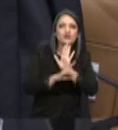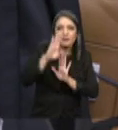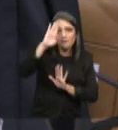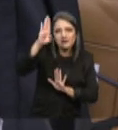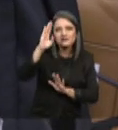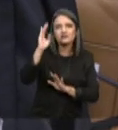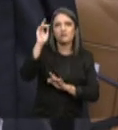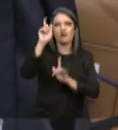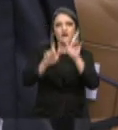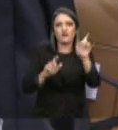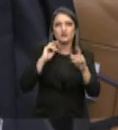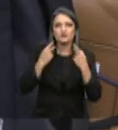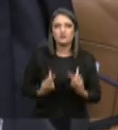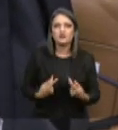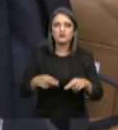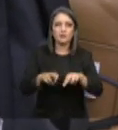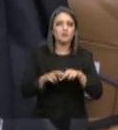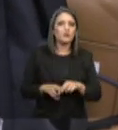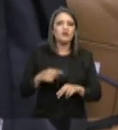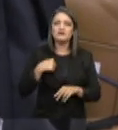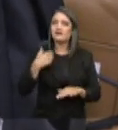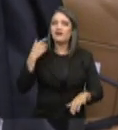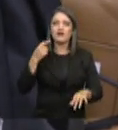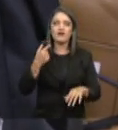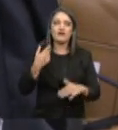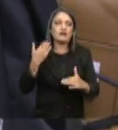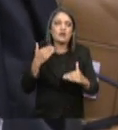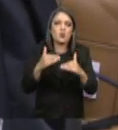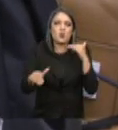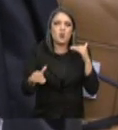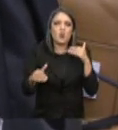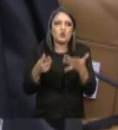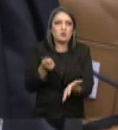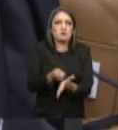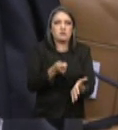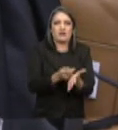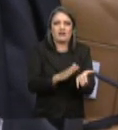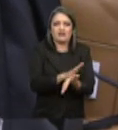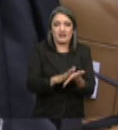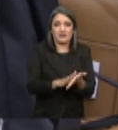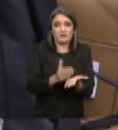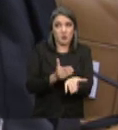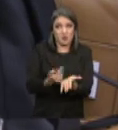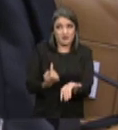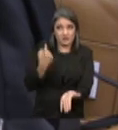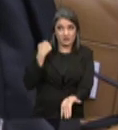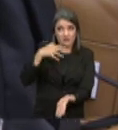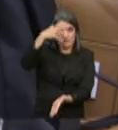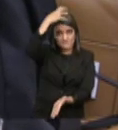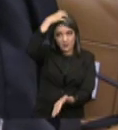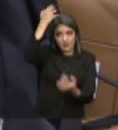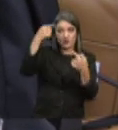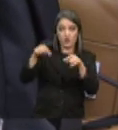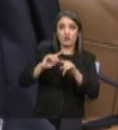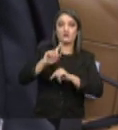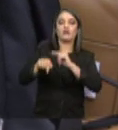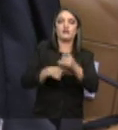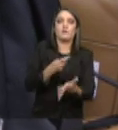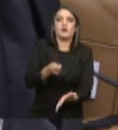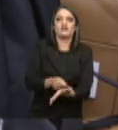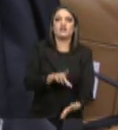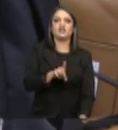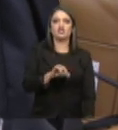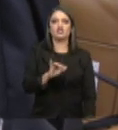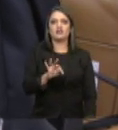opôs a todas as formas de poder autoritário no início combatendo a monarquia depois a ditadura militar